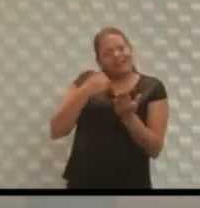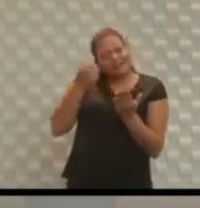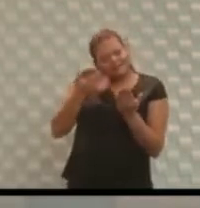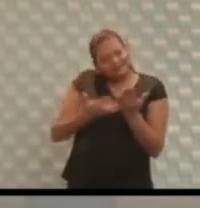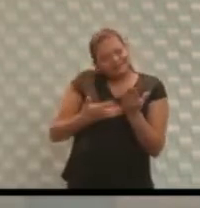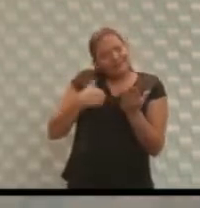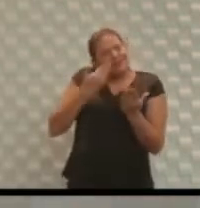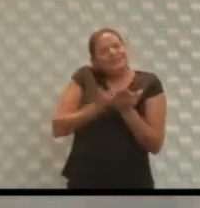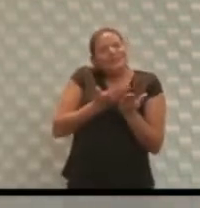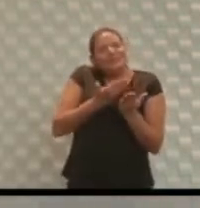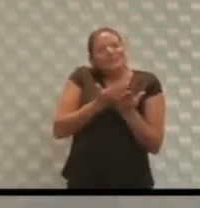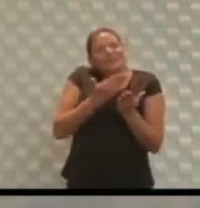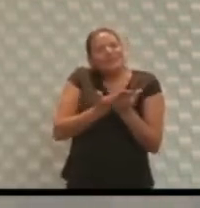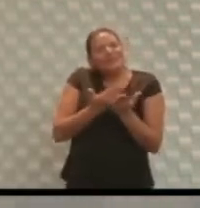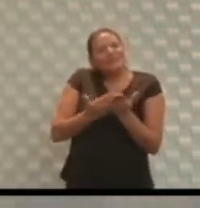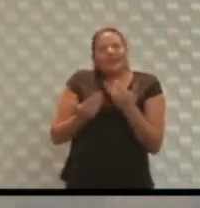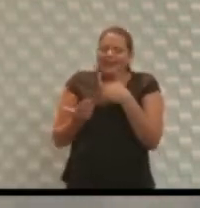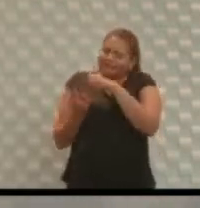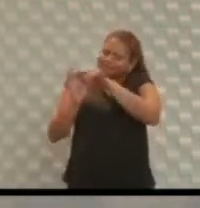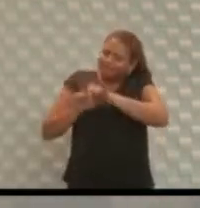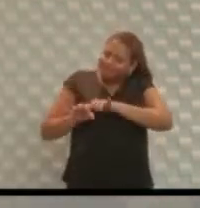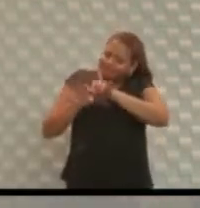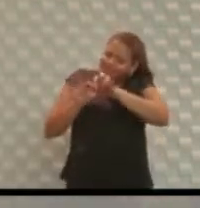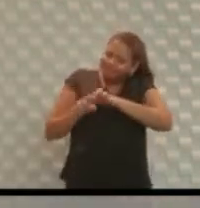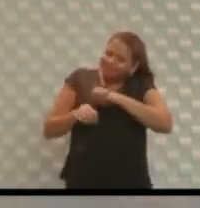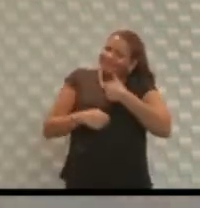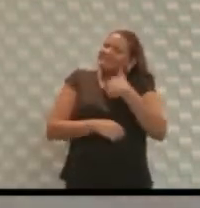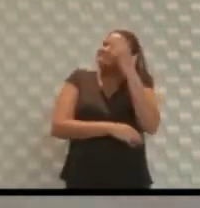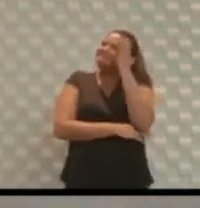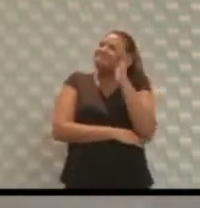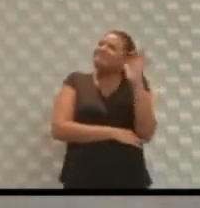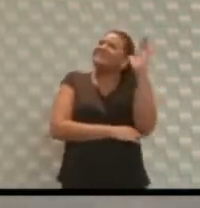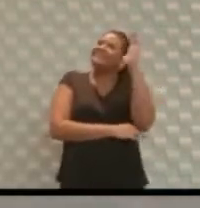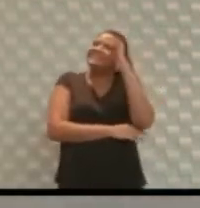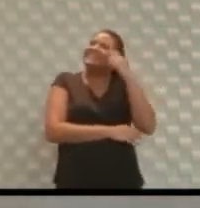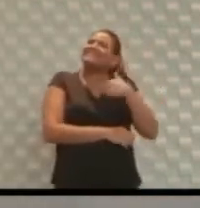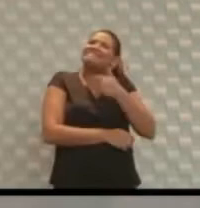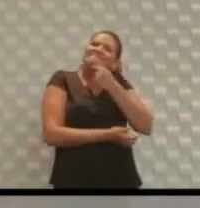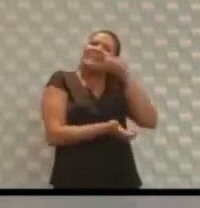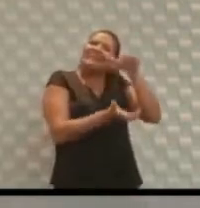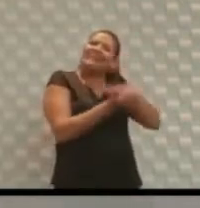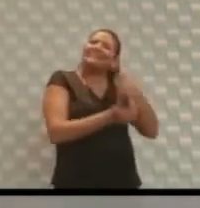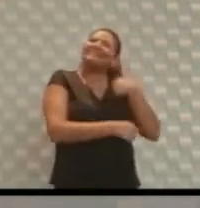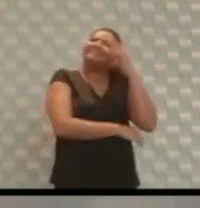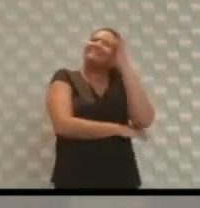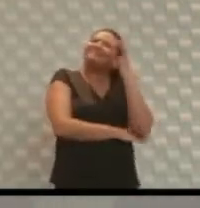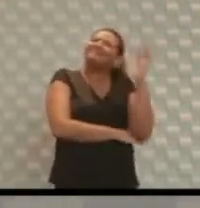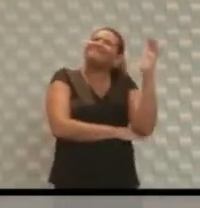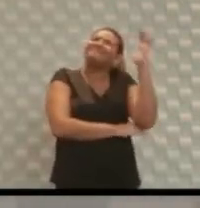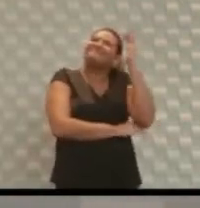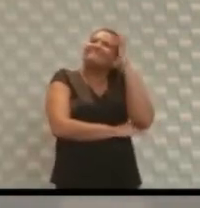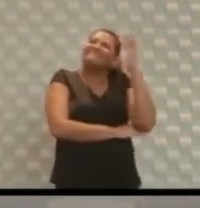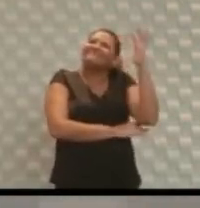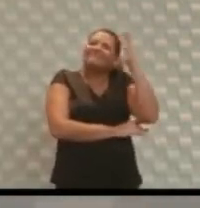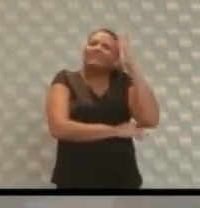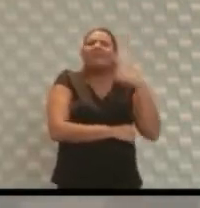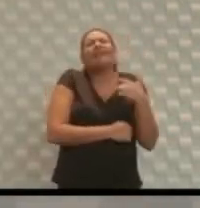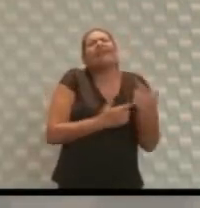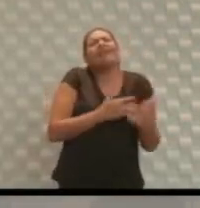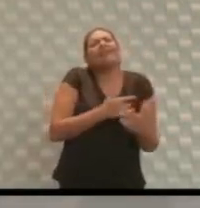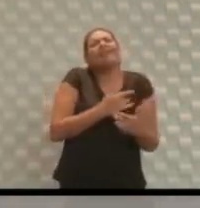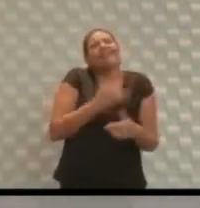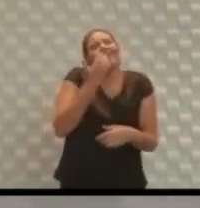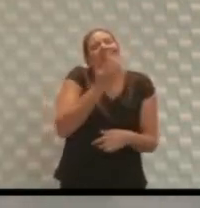para o Lamartine. Ele falou, nossa, meu amor, você está assim porque eu vou viajar? Eu falei, não, porque eu fui preparar uma palavra e já